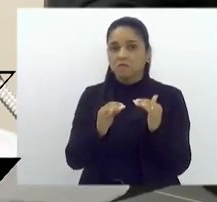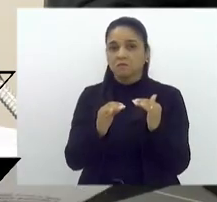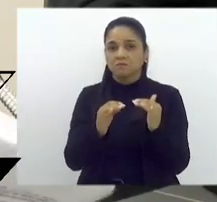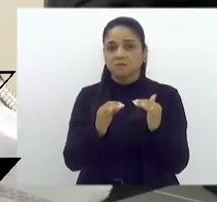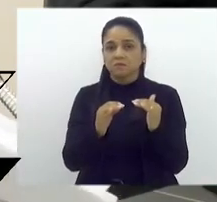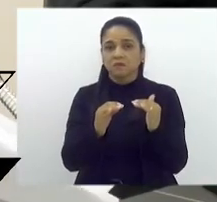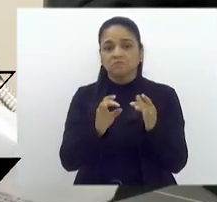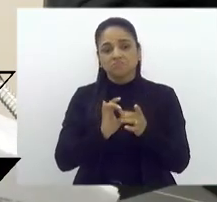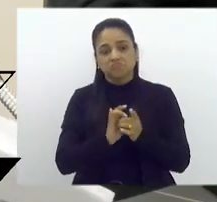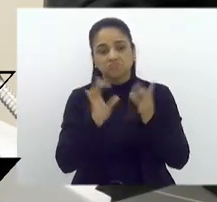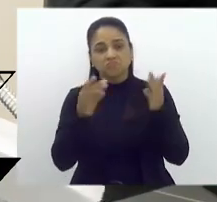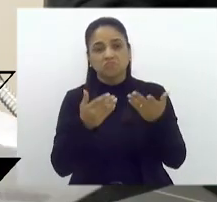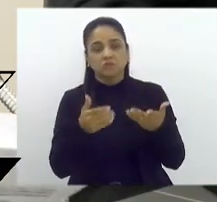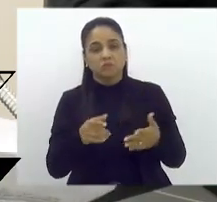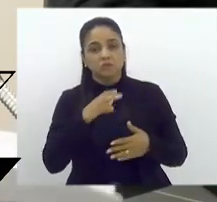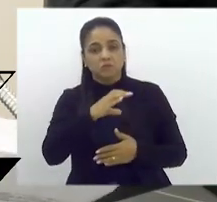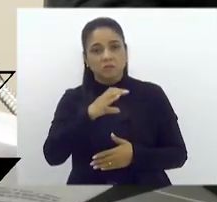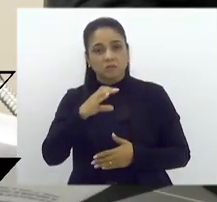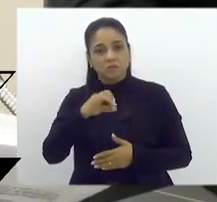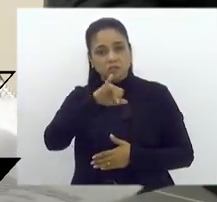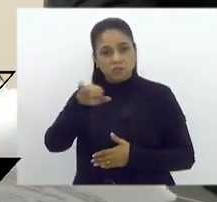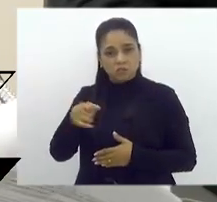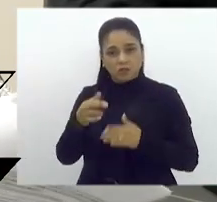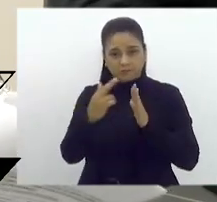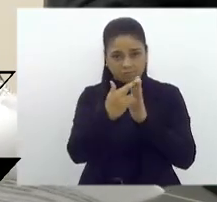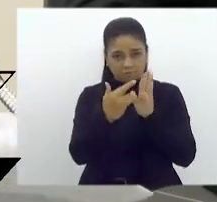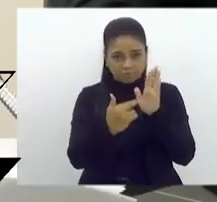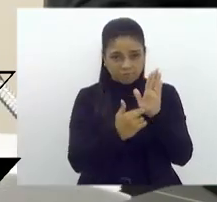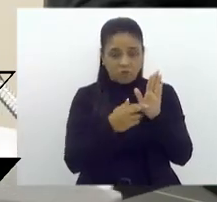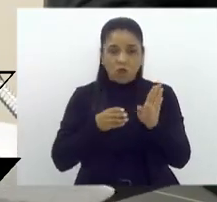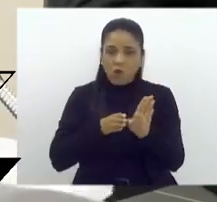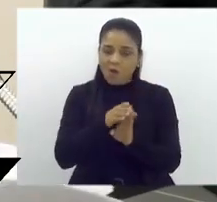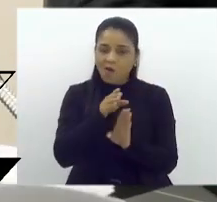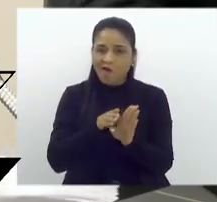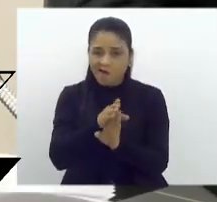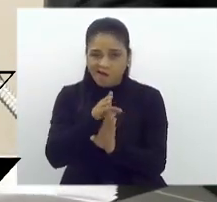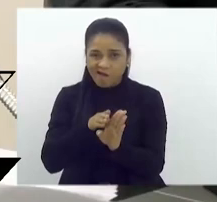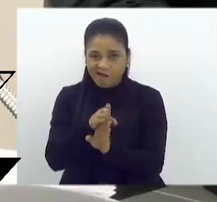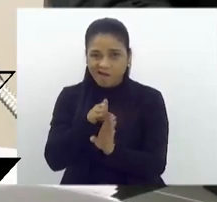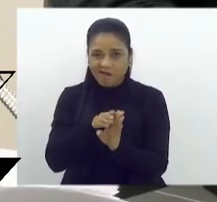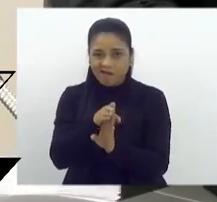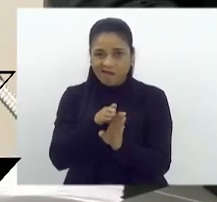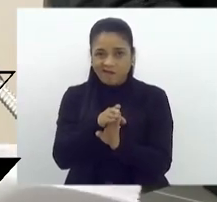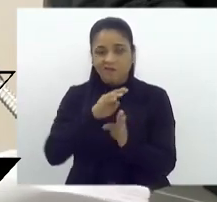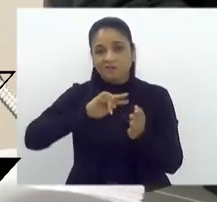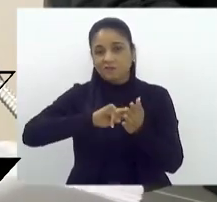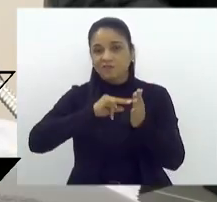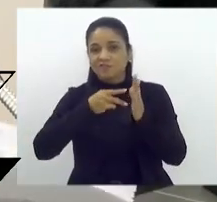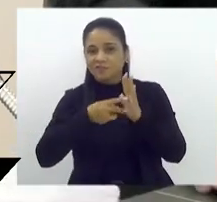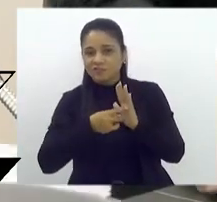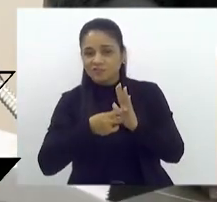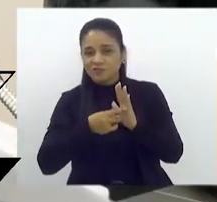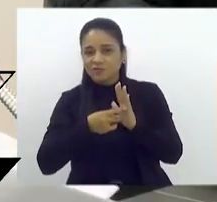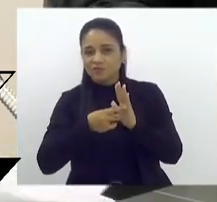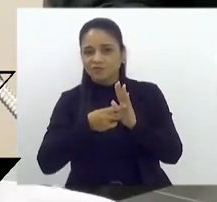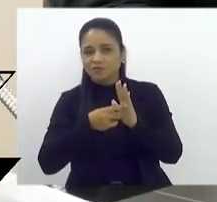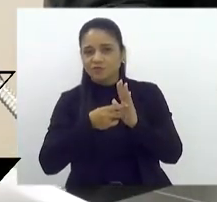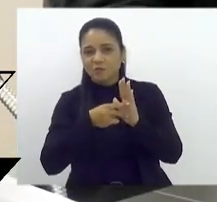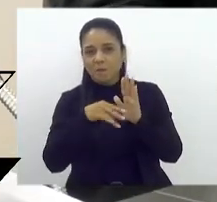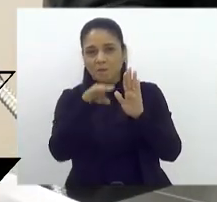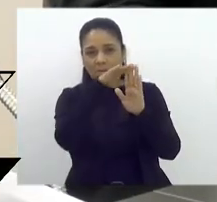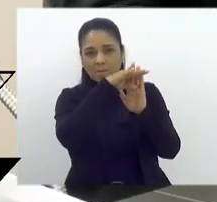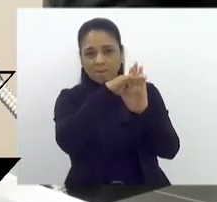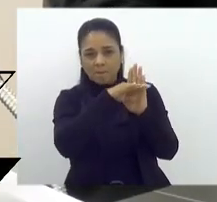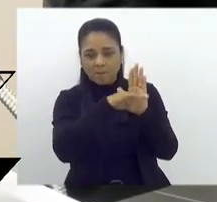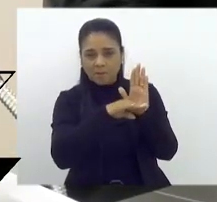como disposição aqui da CCJ, determinação da CCJ, orientação da CCJ, no sentido de programas